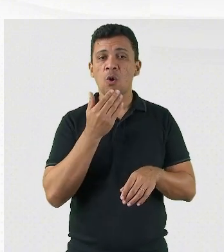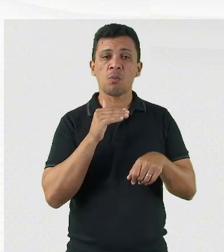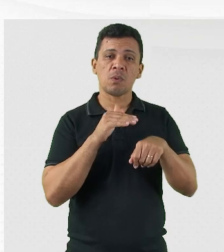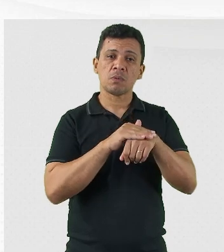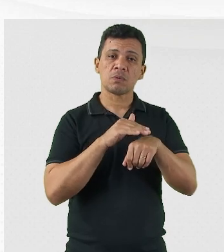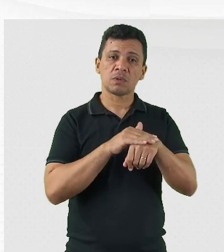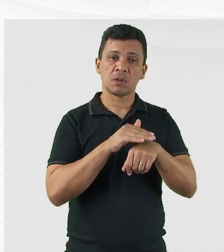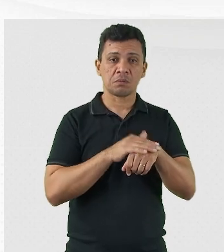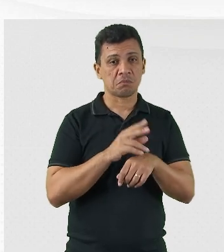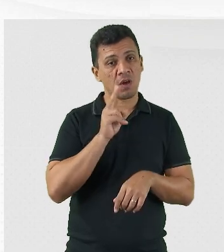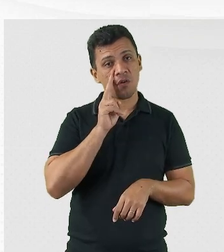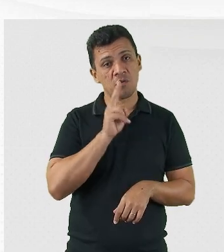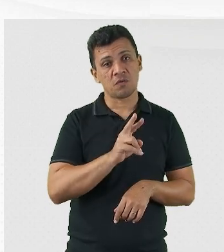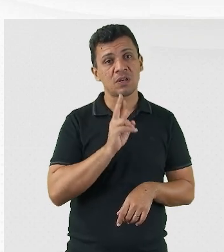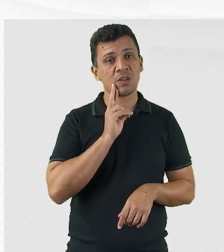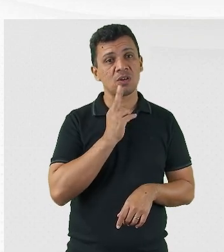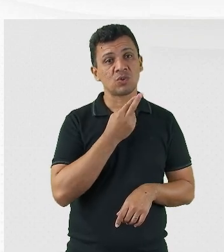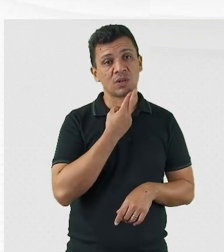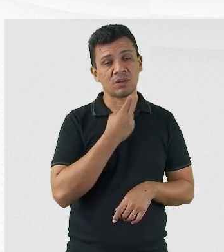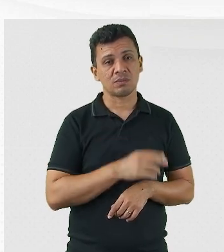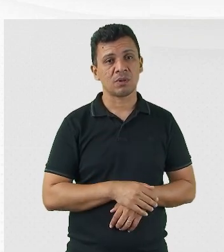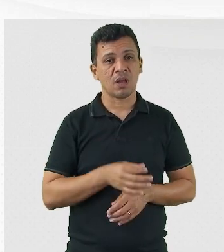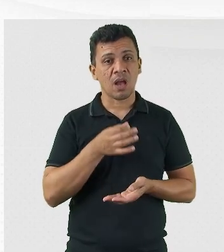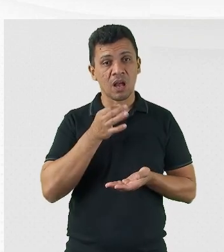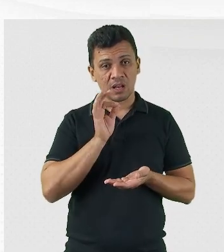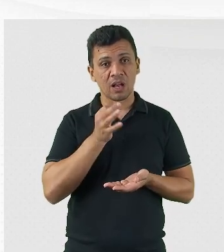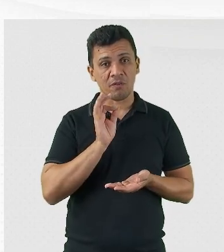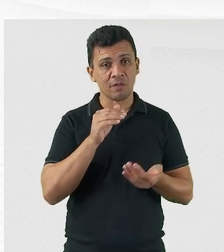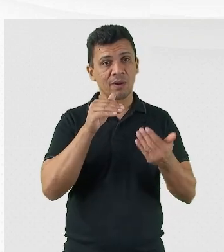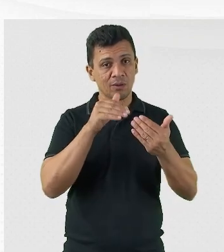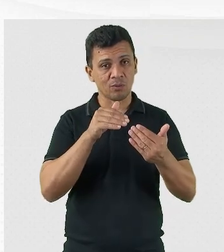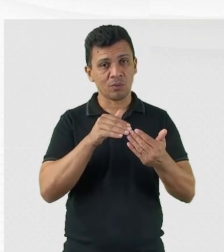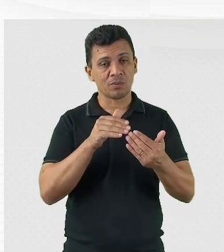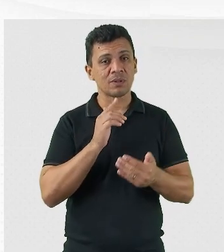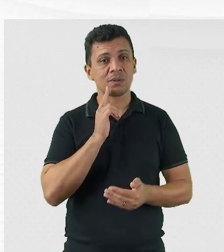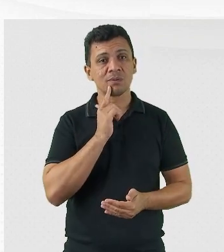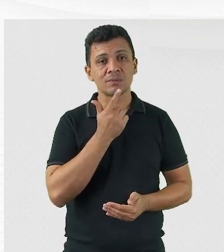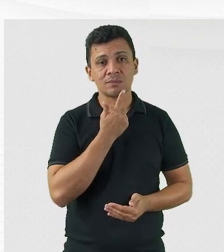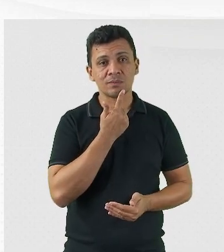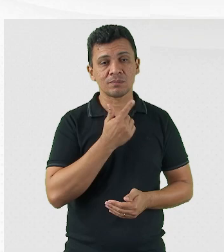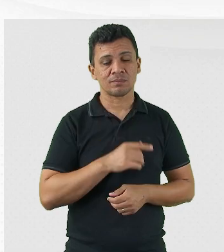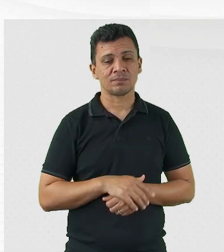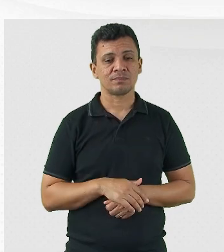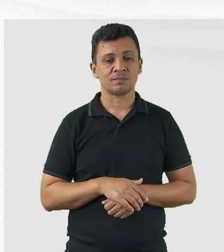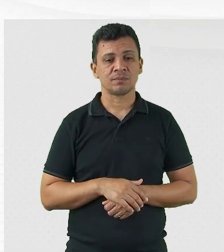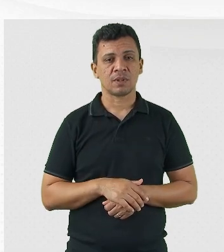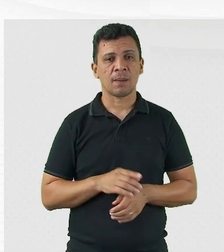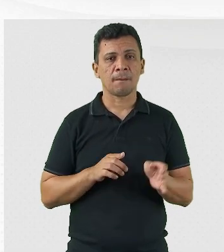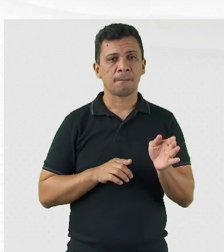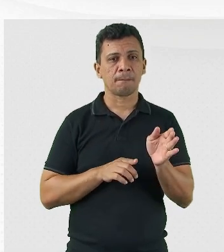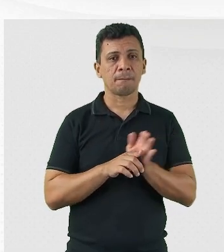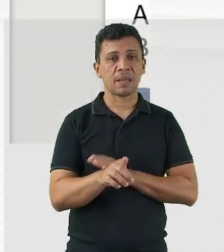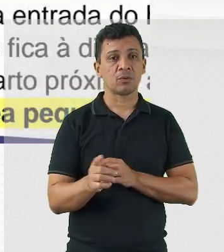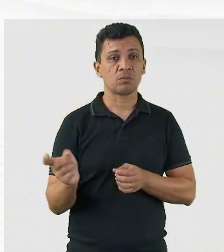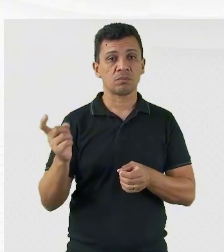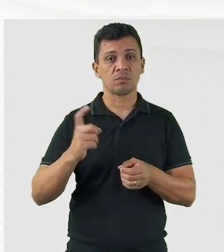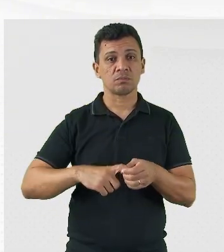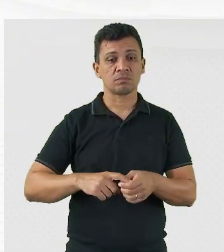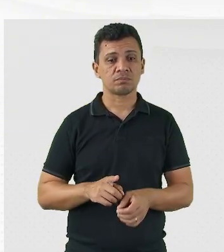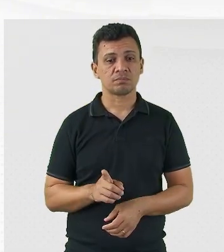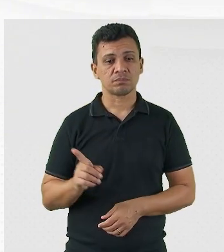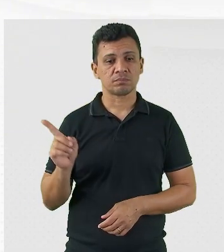vê no restaurante. O café é mais o lanche, bom? Voltando para a questão, então, analisando as